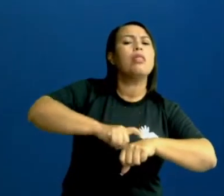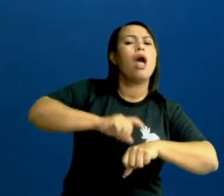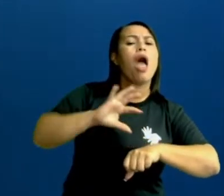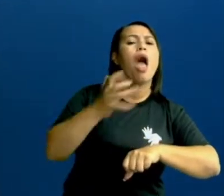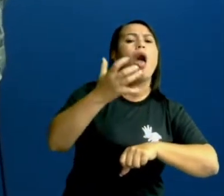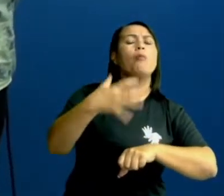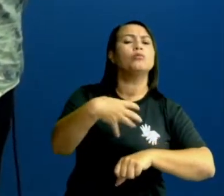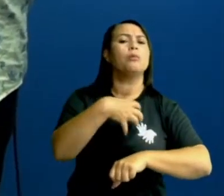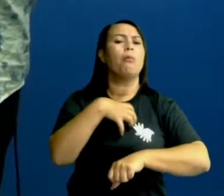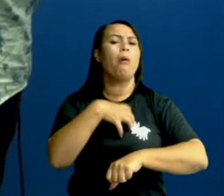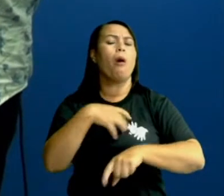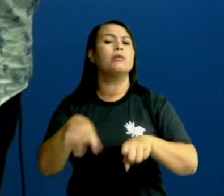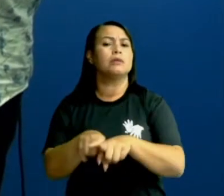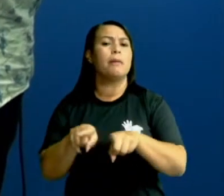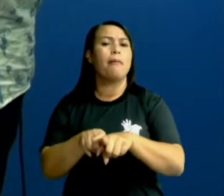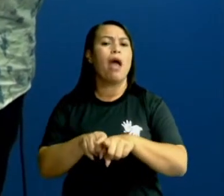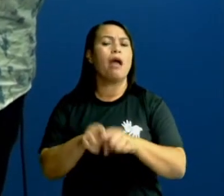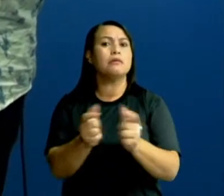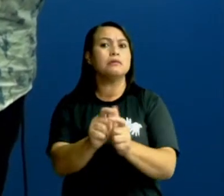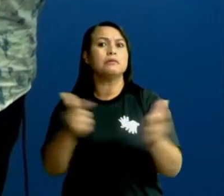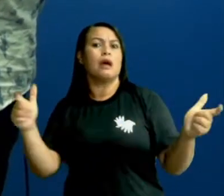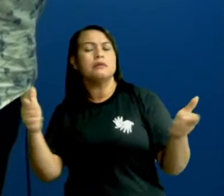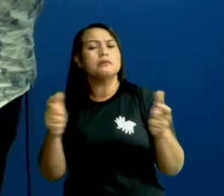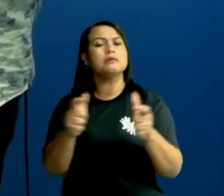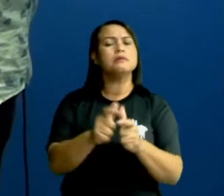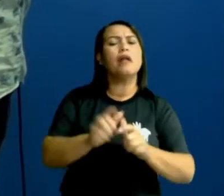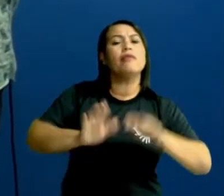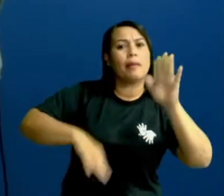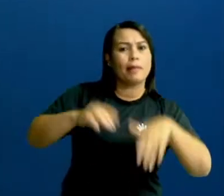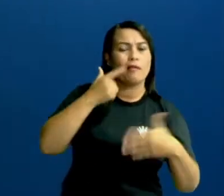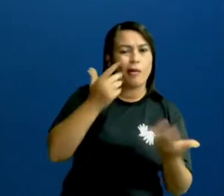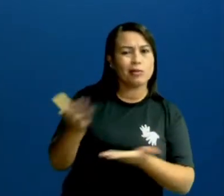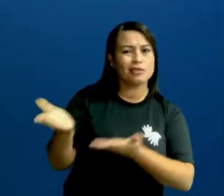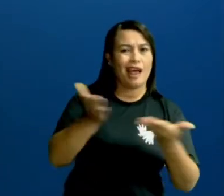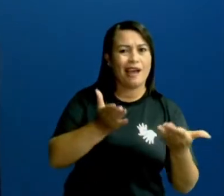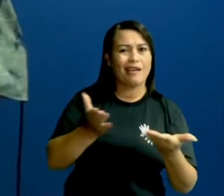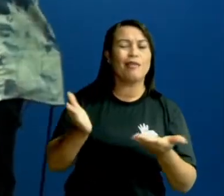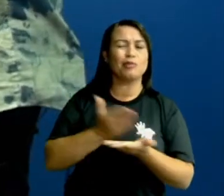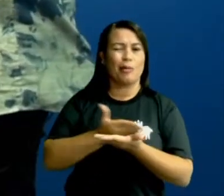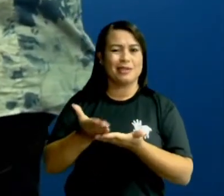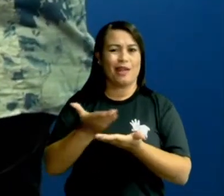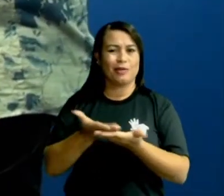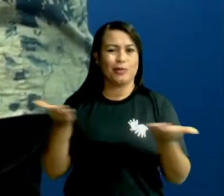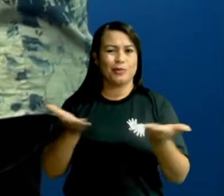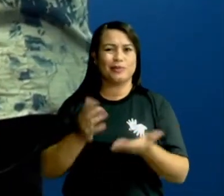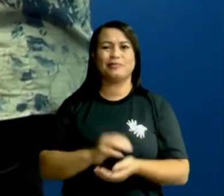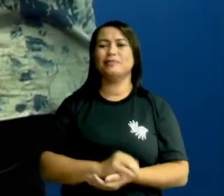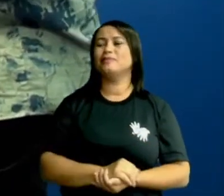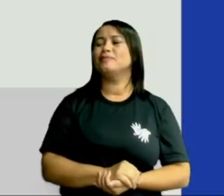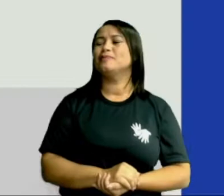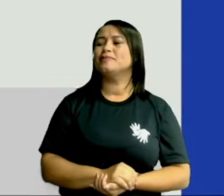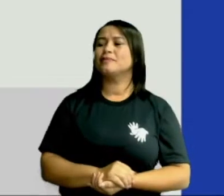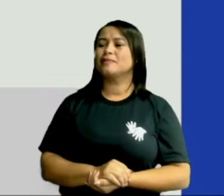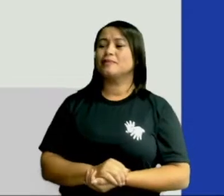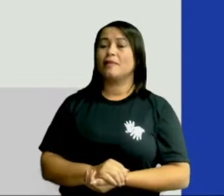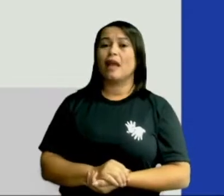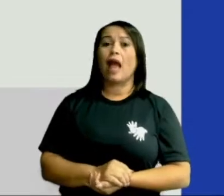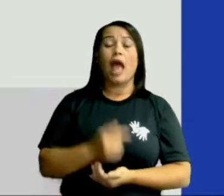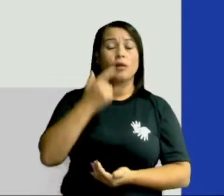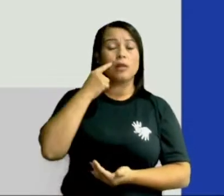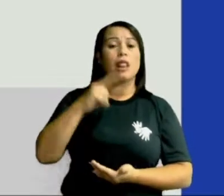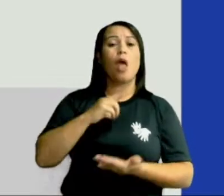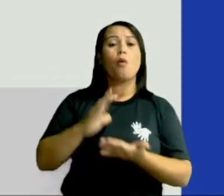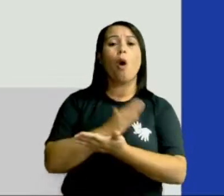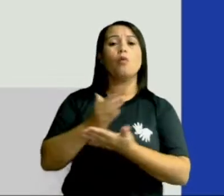de modo, de intensidade. Vamos lá? Vamos começar a aula de hoje? Eu trouxe